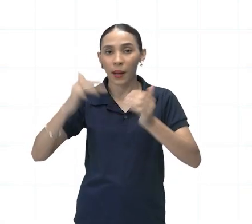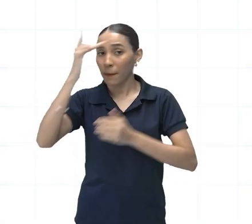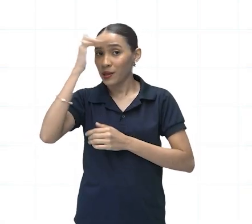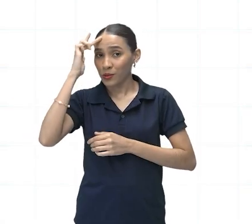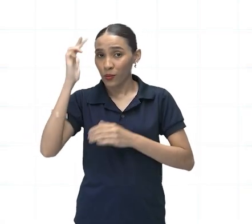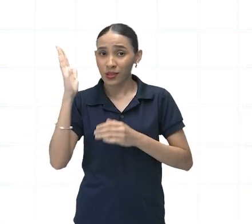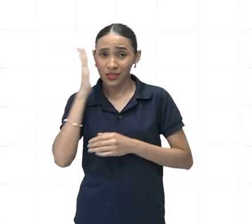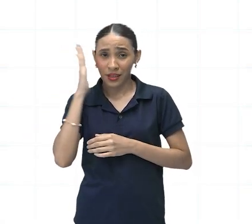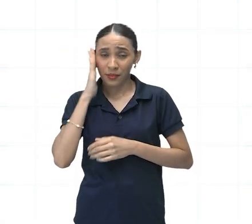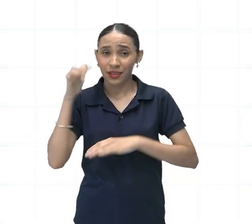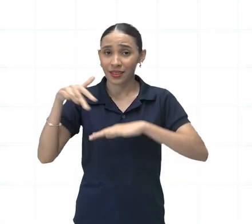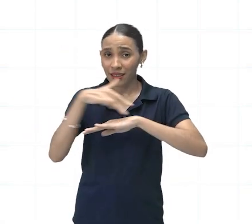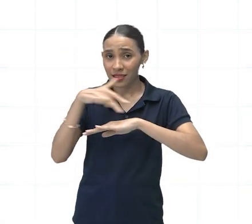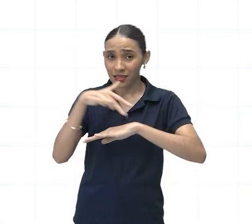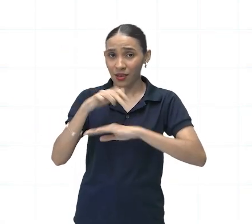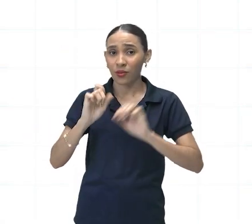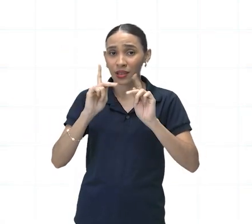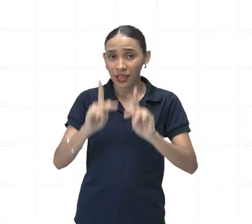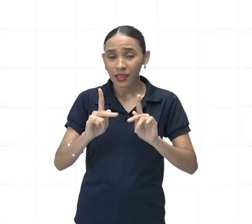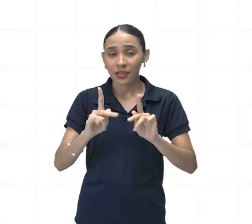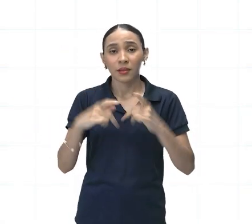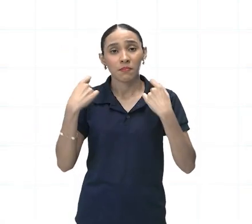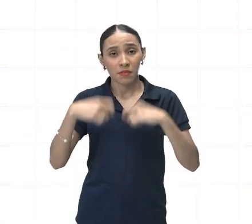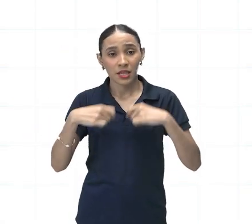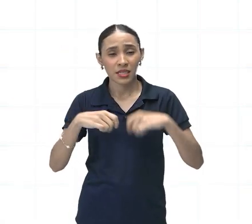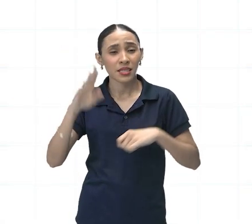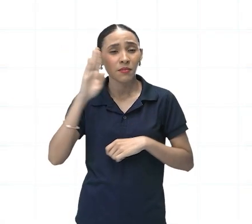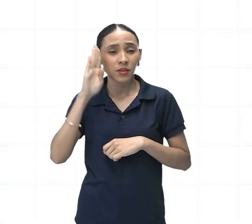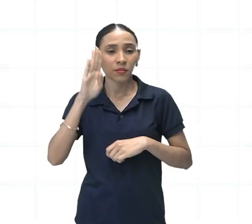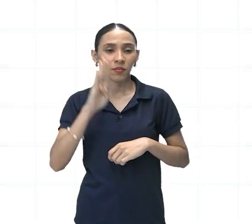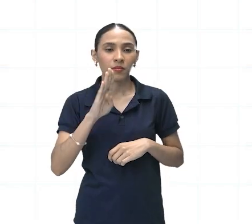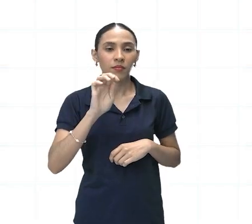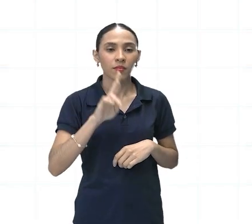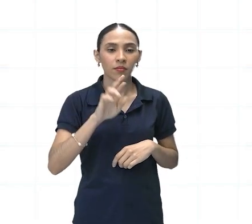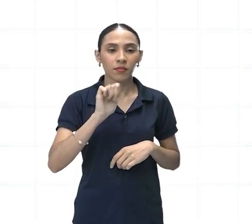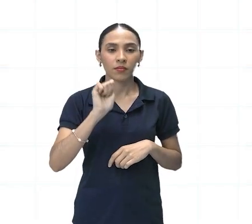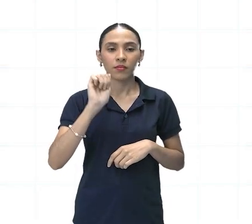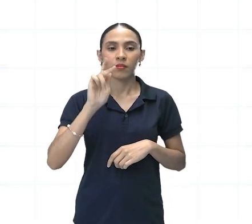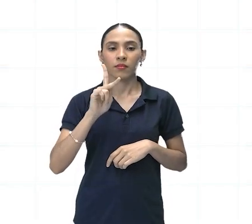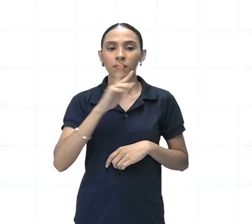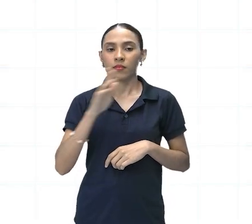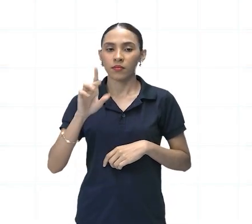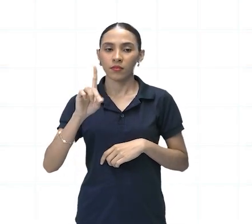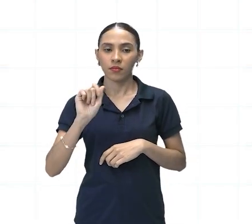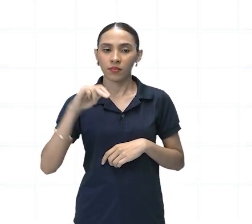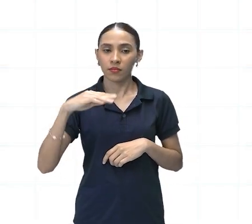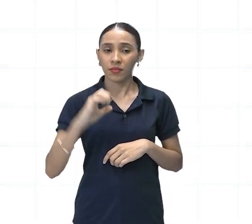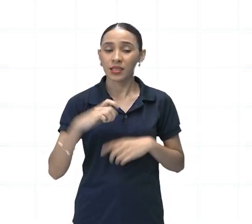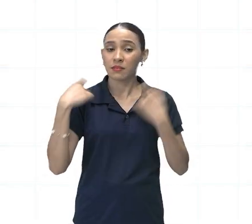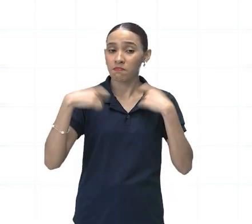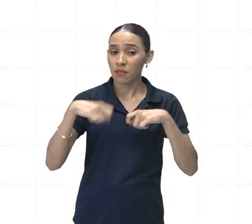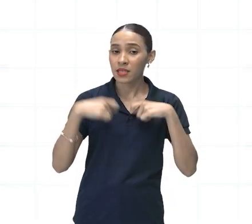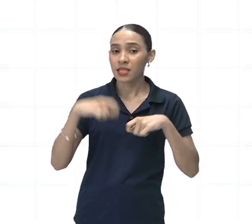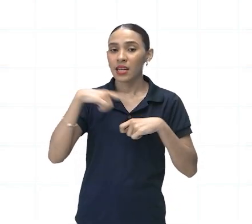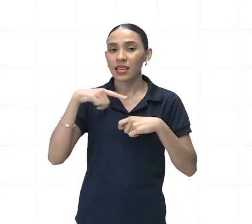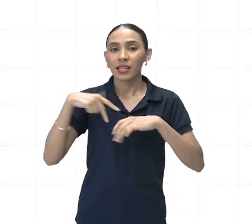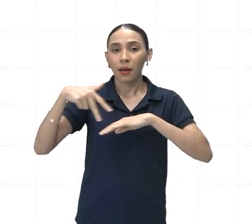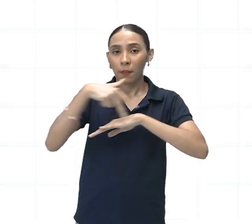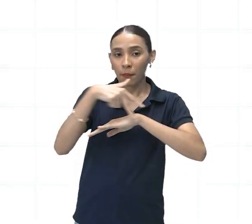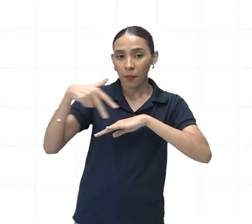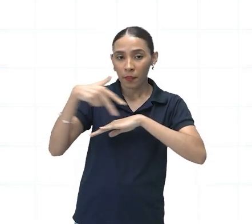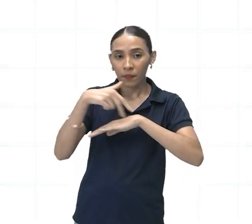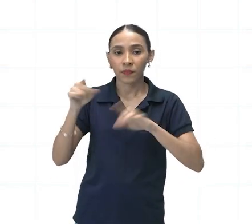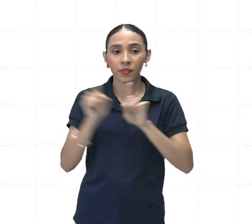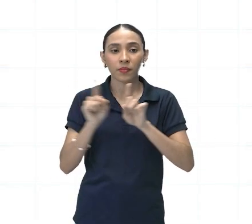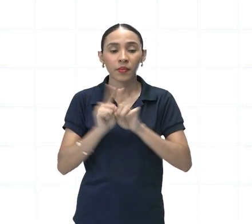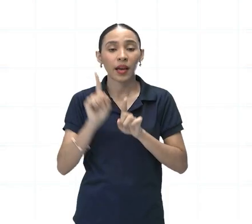sabe dançar, certo? Principalmente o break dance. Então, tem que ter ali muito ritmo, né? Muito treino.